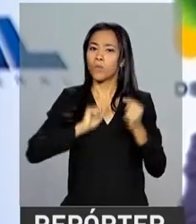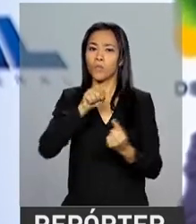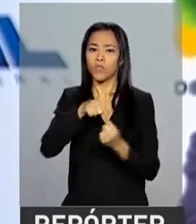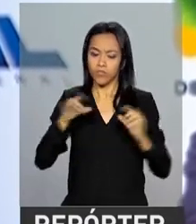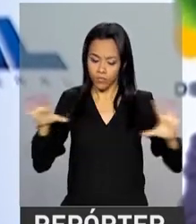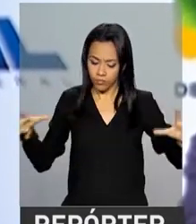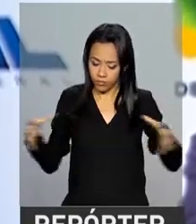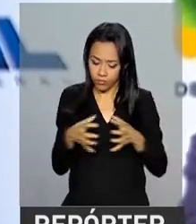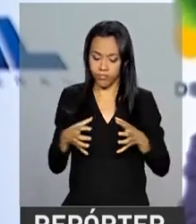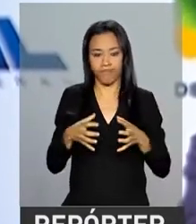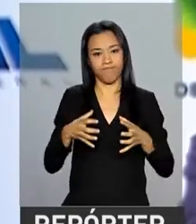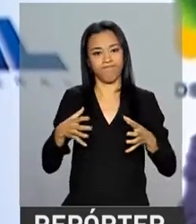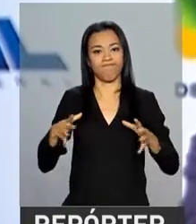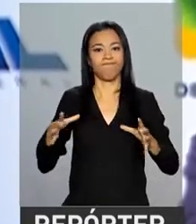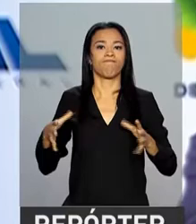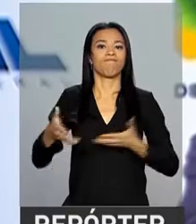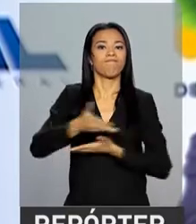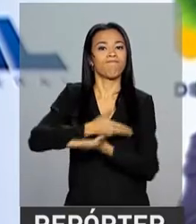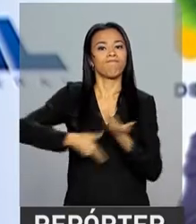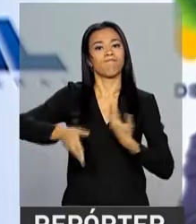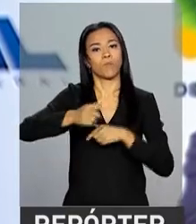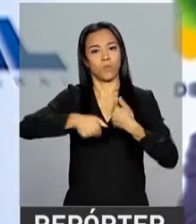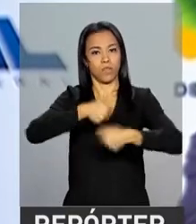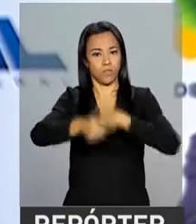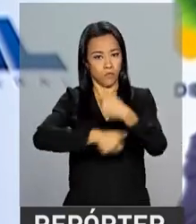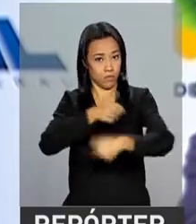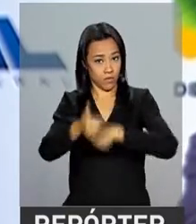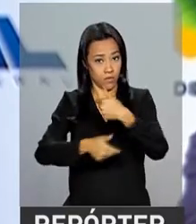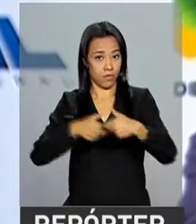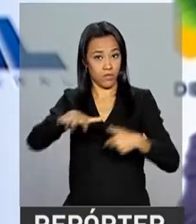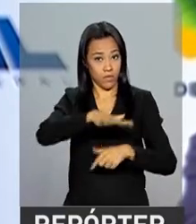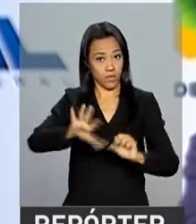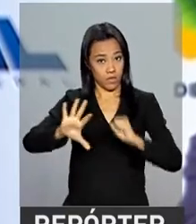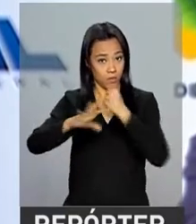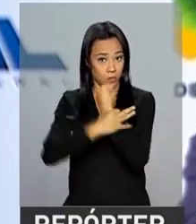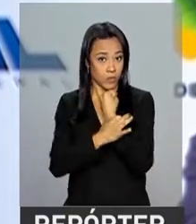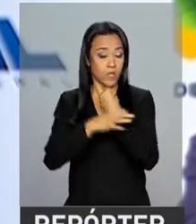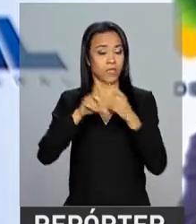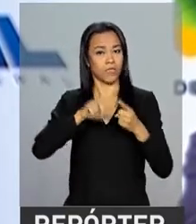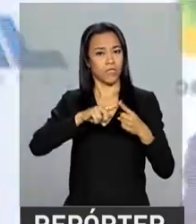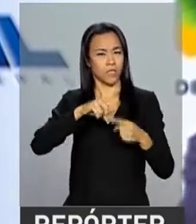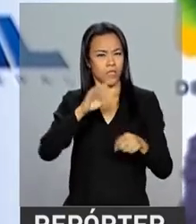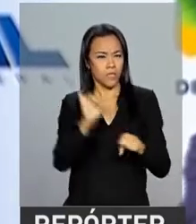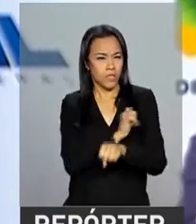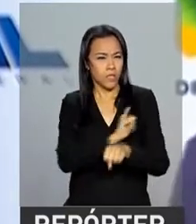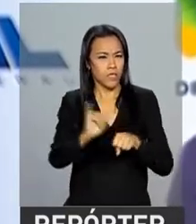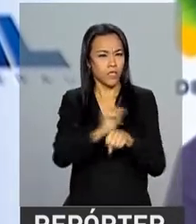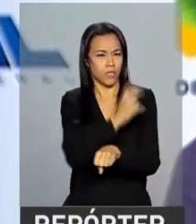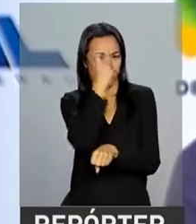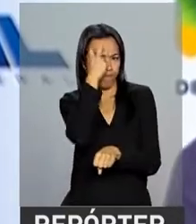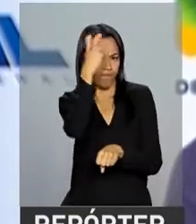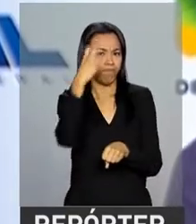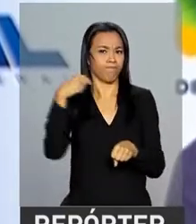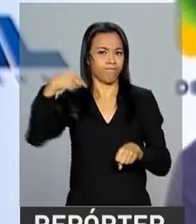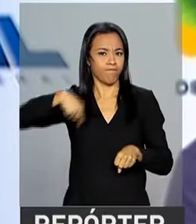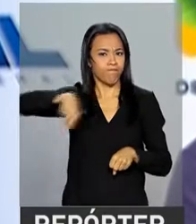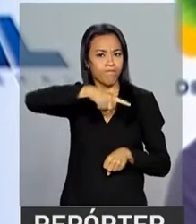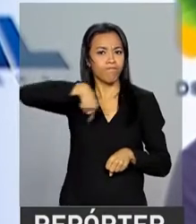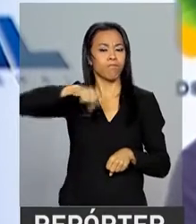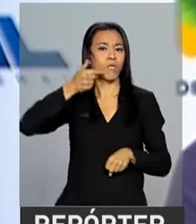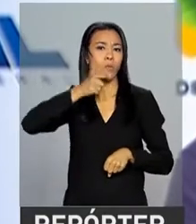integração não só operacional mas sobretudo em uma integração de inteligência para que se consiga